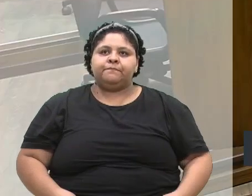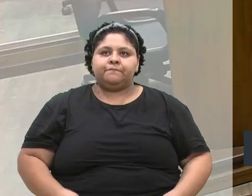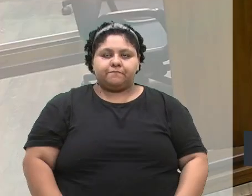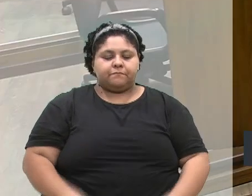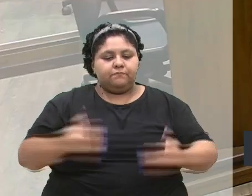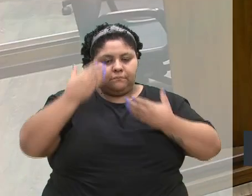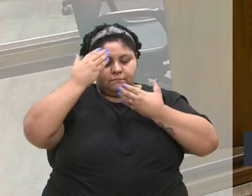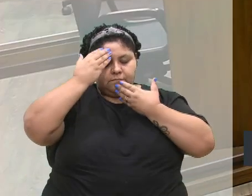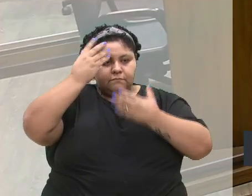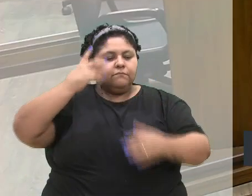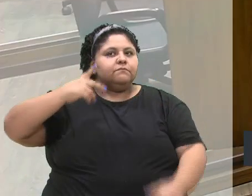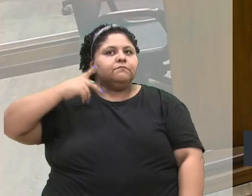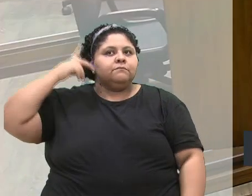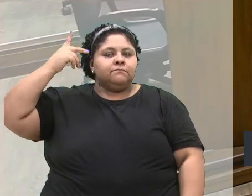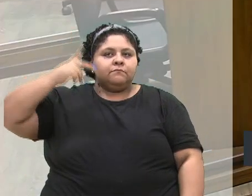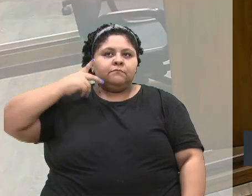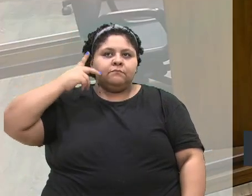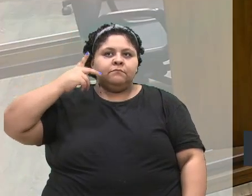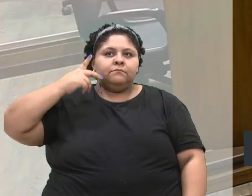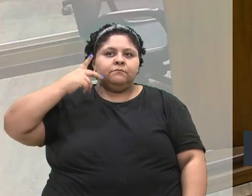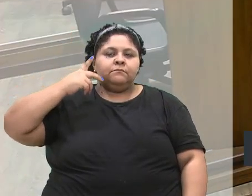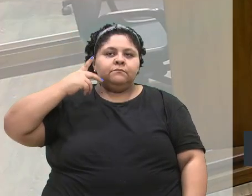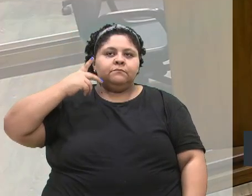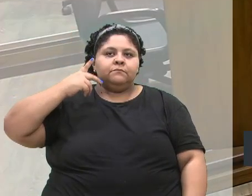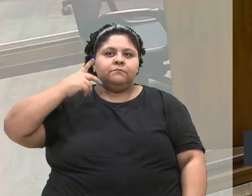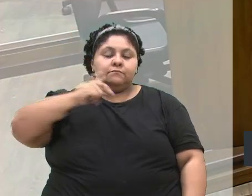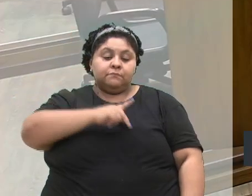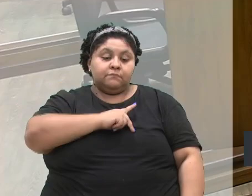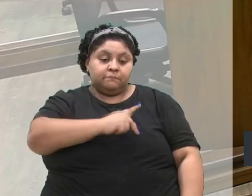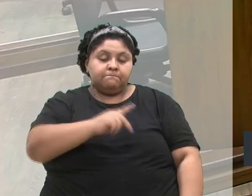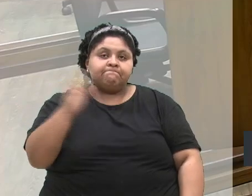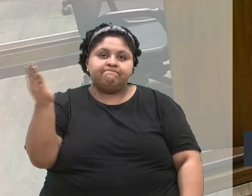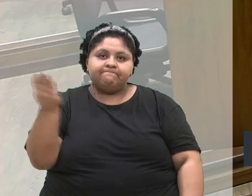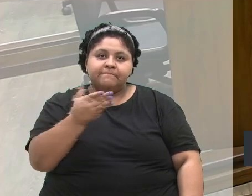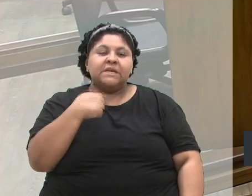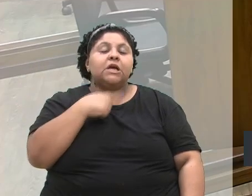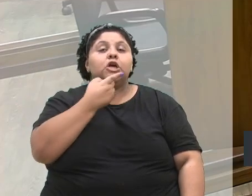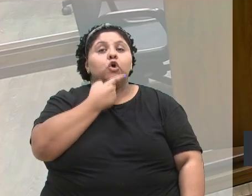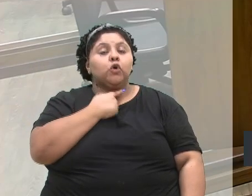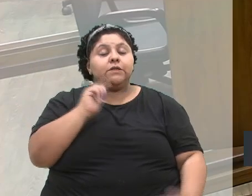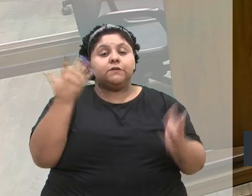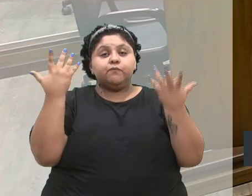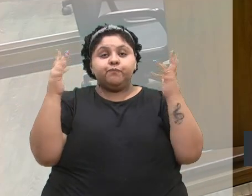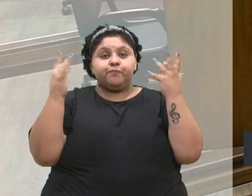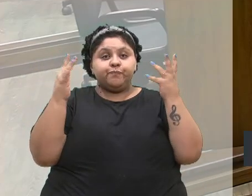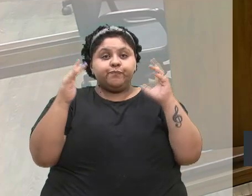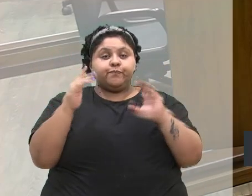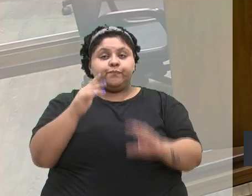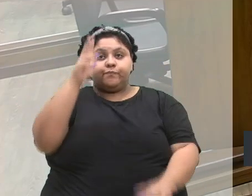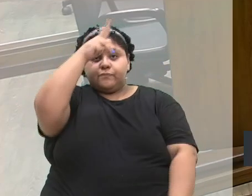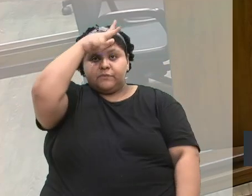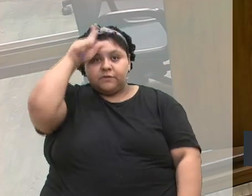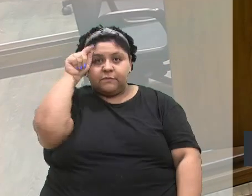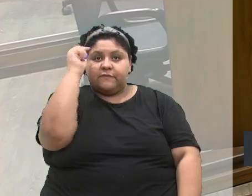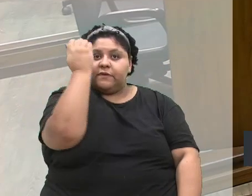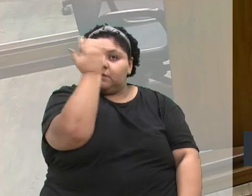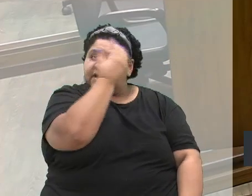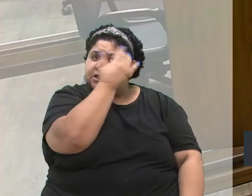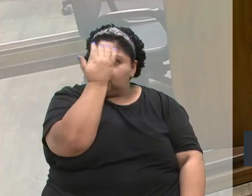Obrigado, senhora presidente, senhoras e senhores vereadores. Eu gostaria de parabenizar aqui o prefeito Adiló,